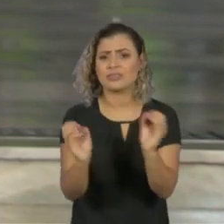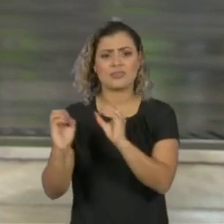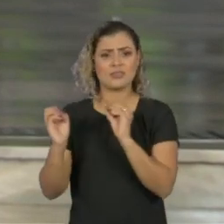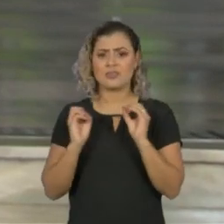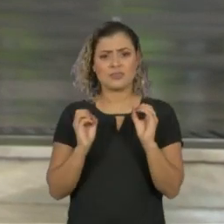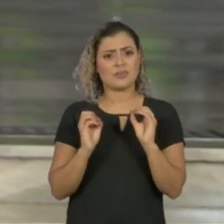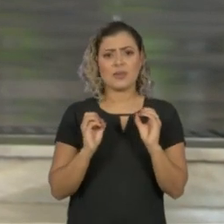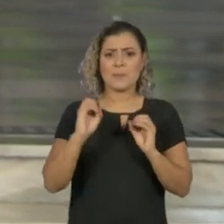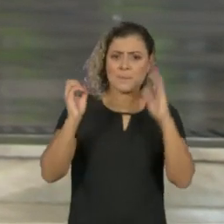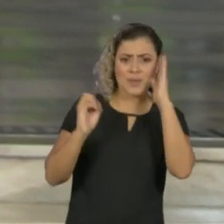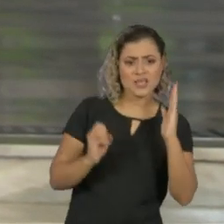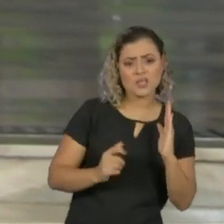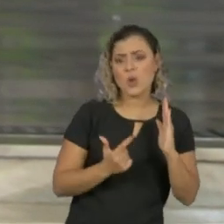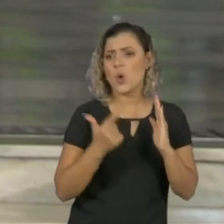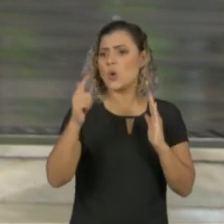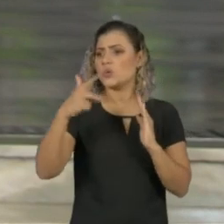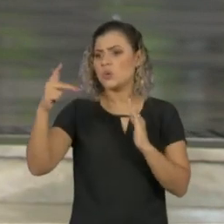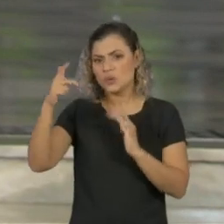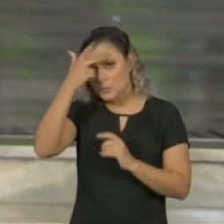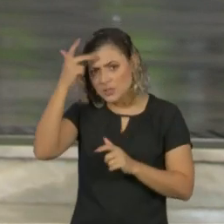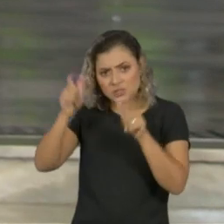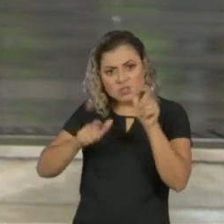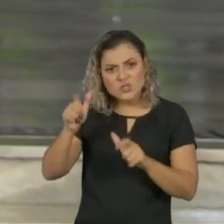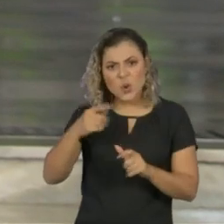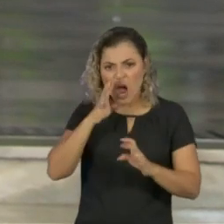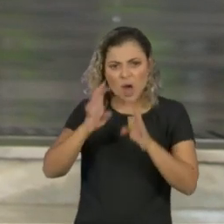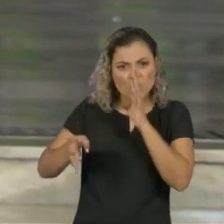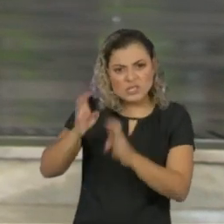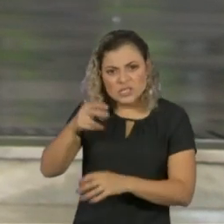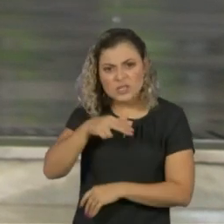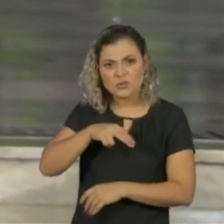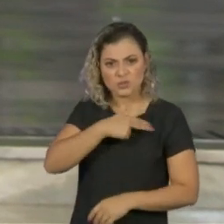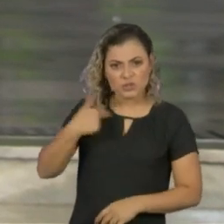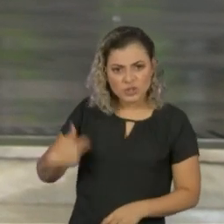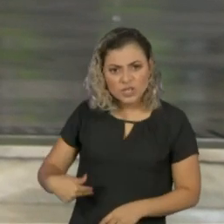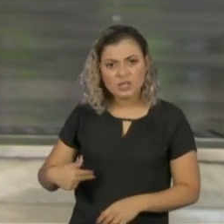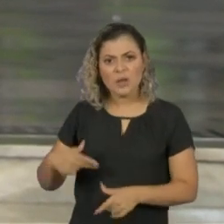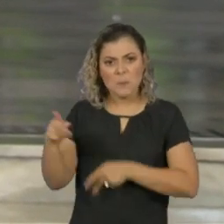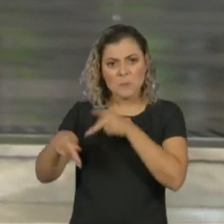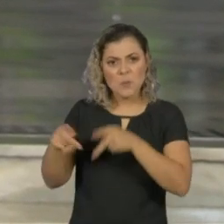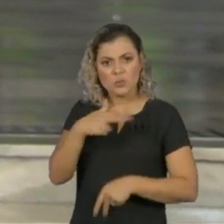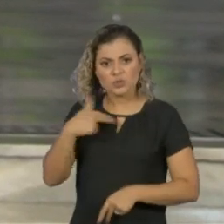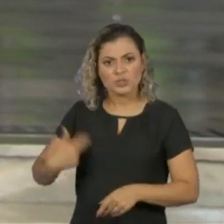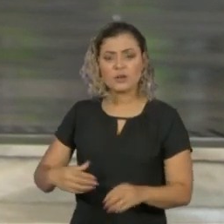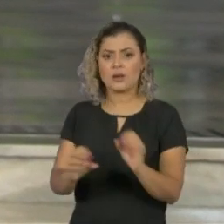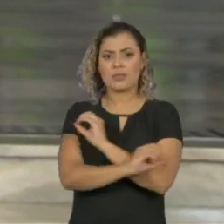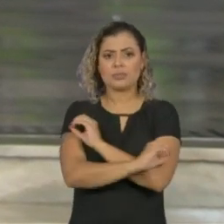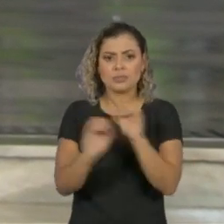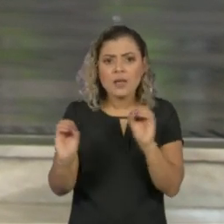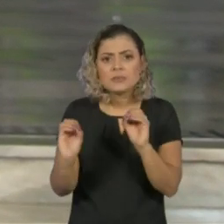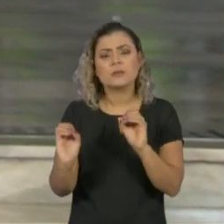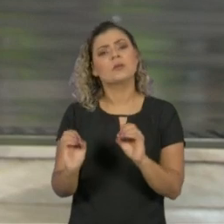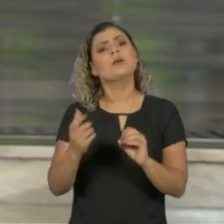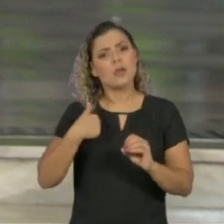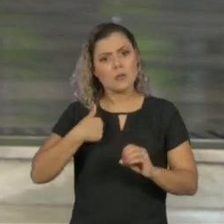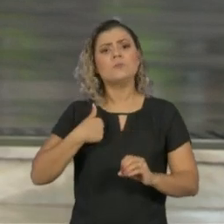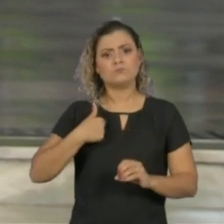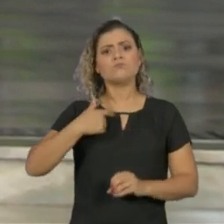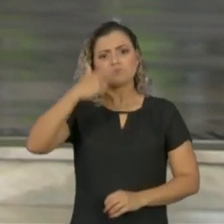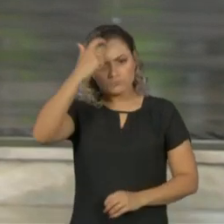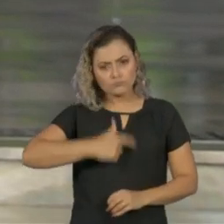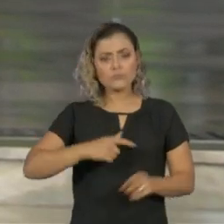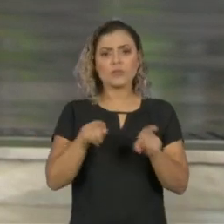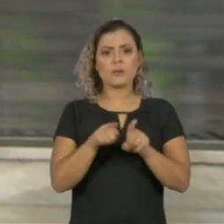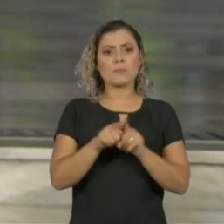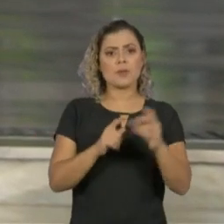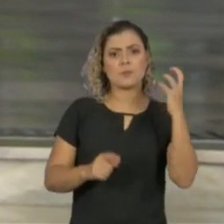ele brasileiro ou não, possa fazer qualquer tipo de acusação à China ou ao povo chinês. Renovo aqui, e falo também em nome do Bruno Covas,